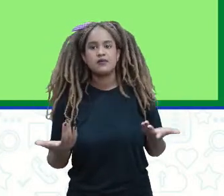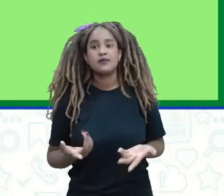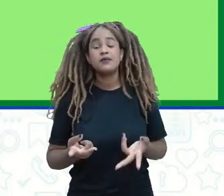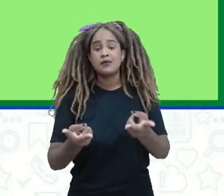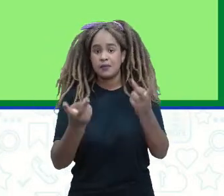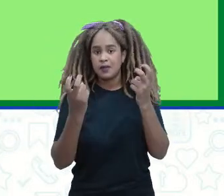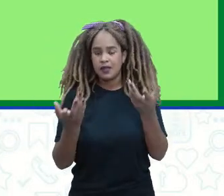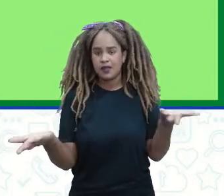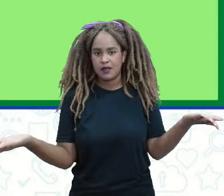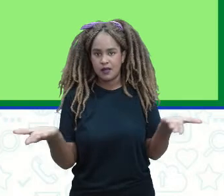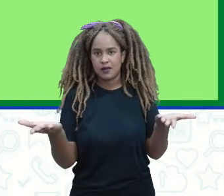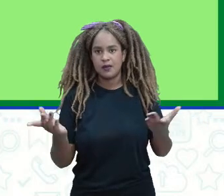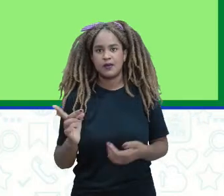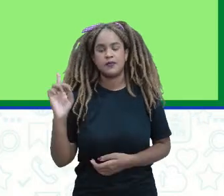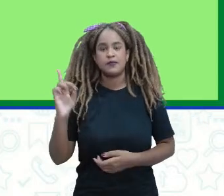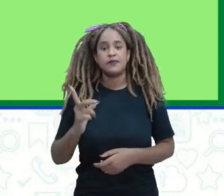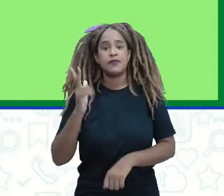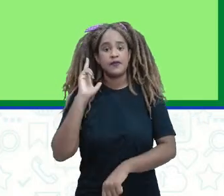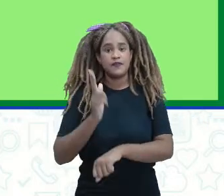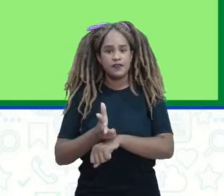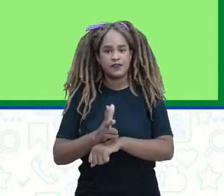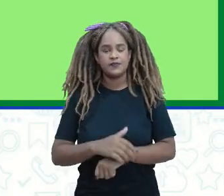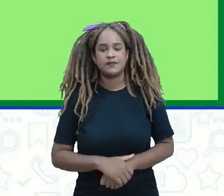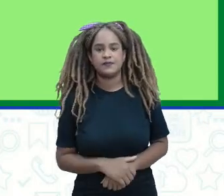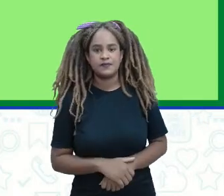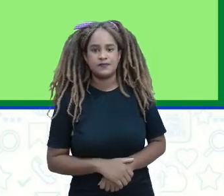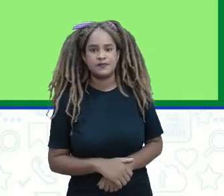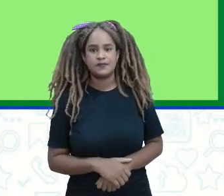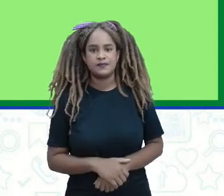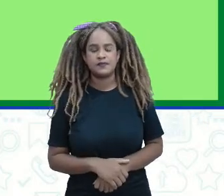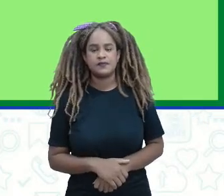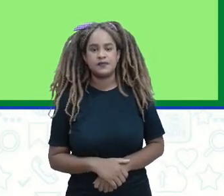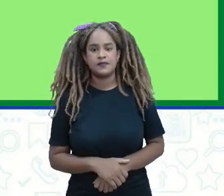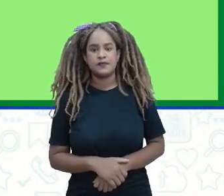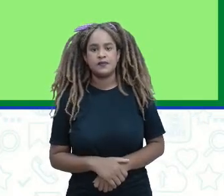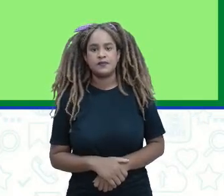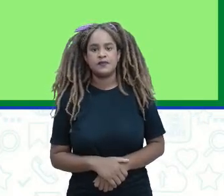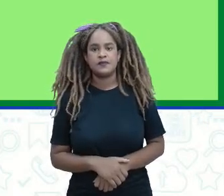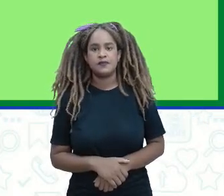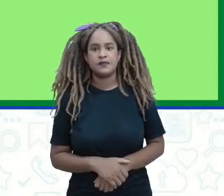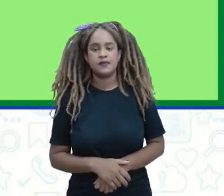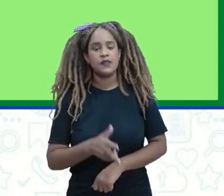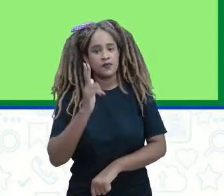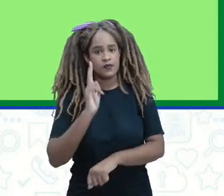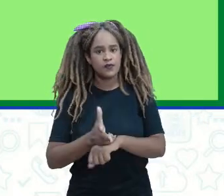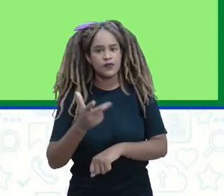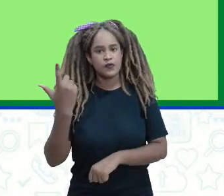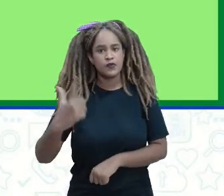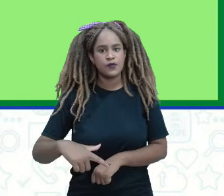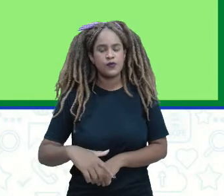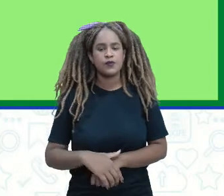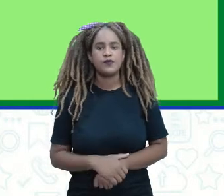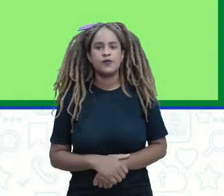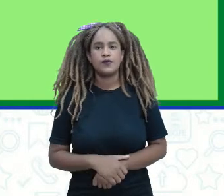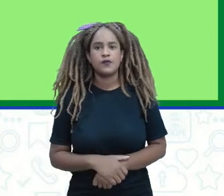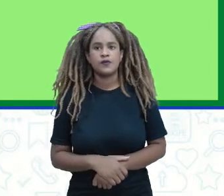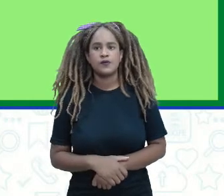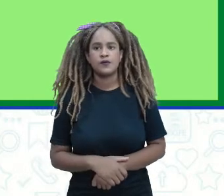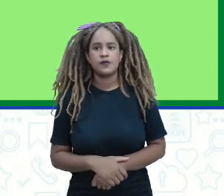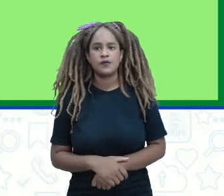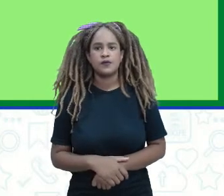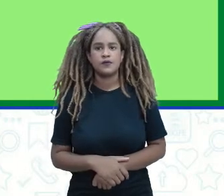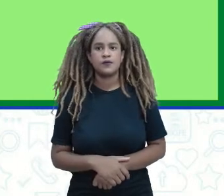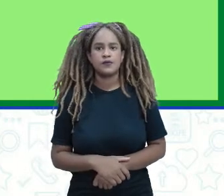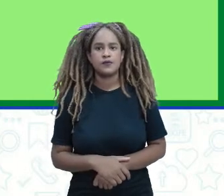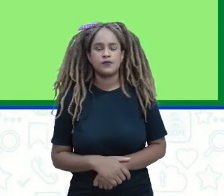direitinho. Olha esse vídeo. Coloca aí para mim, por favor, novamente. Só voltar um pouquinho